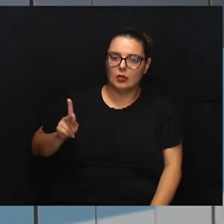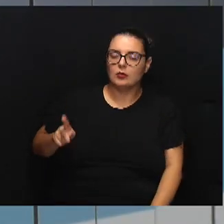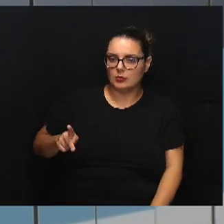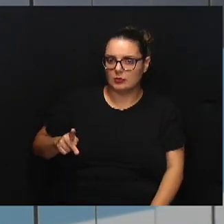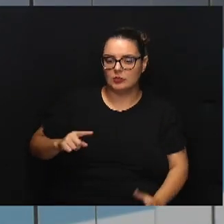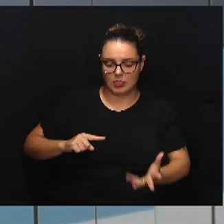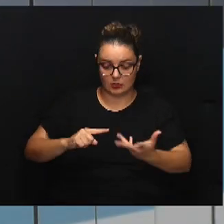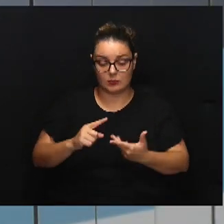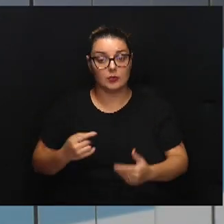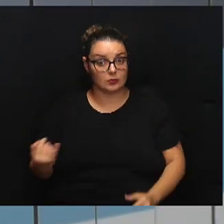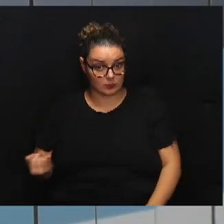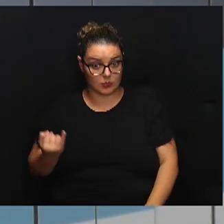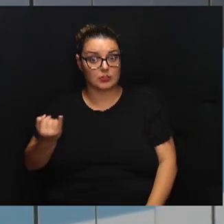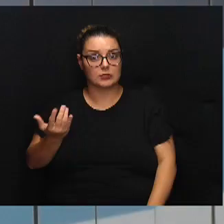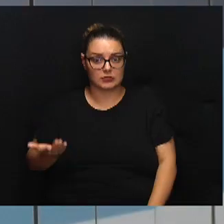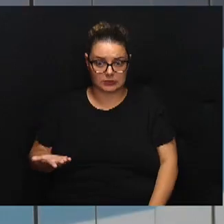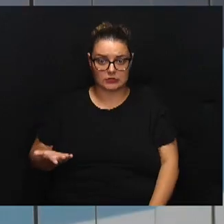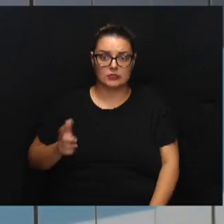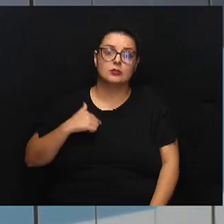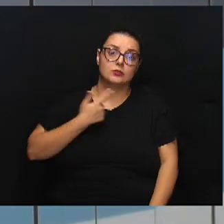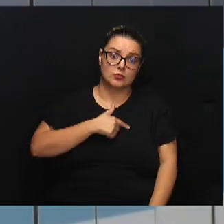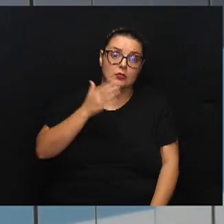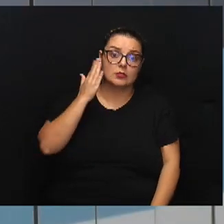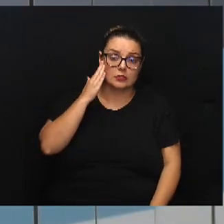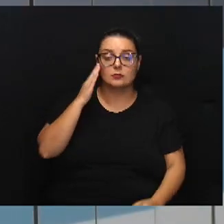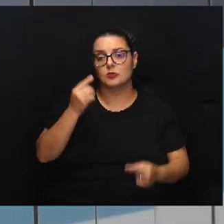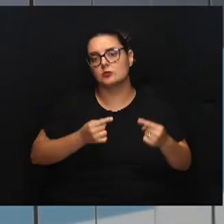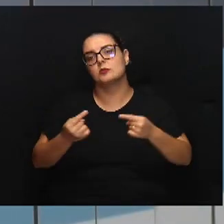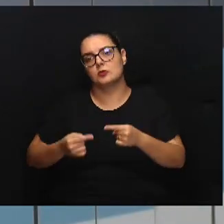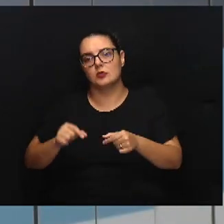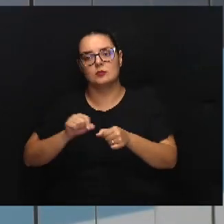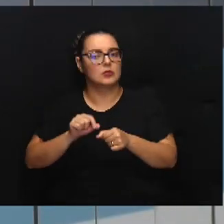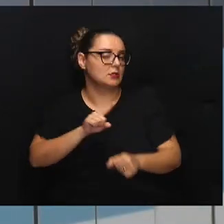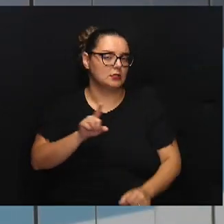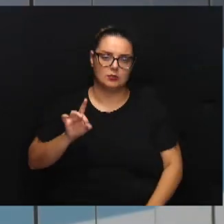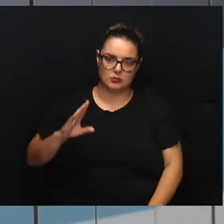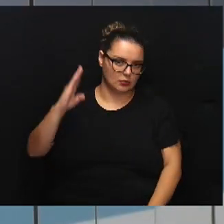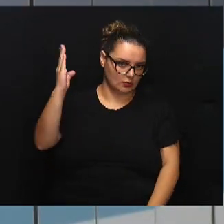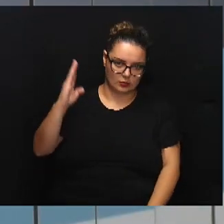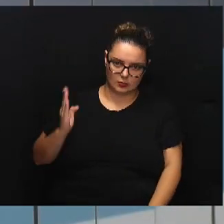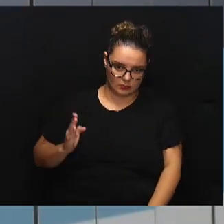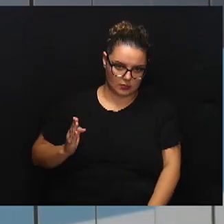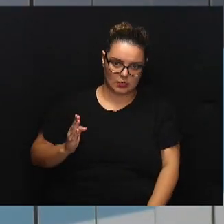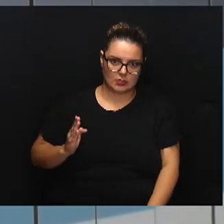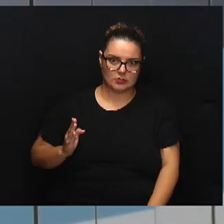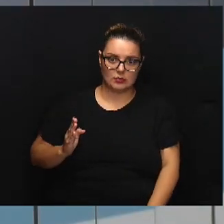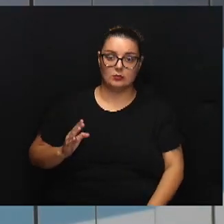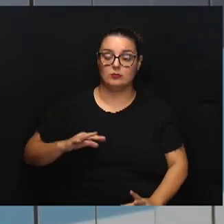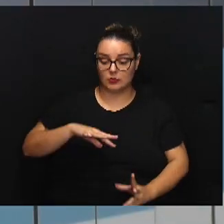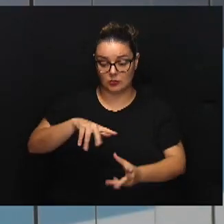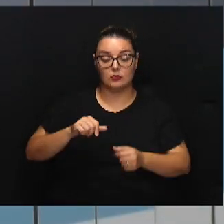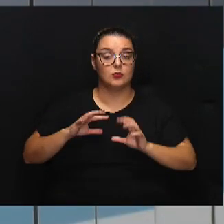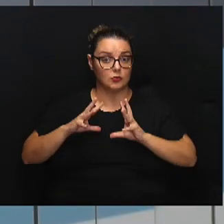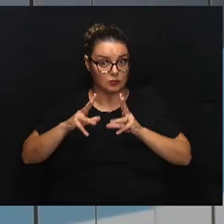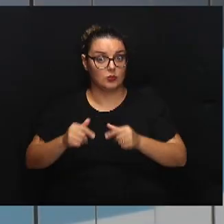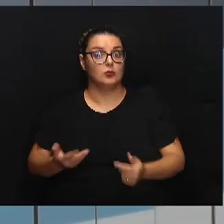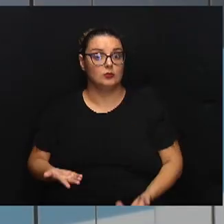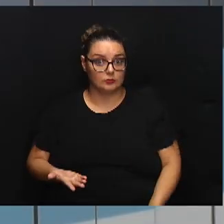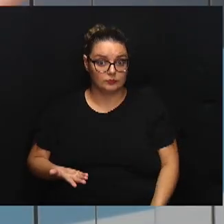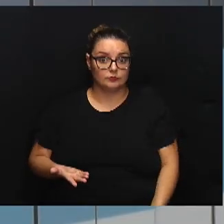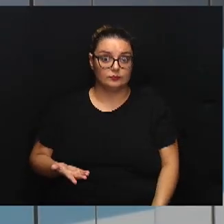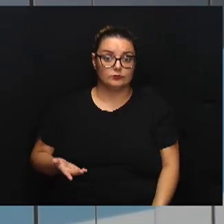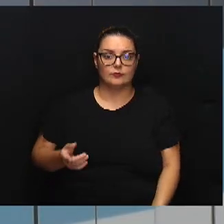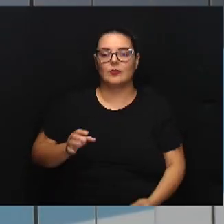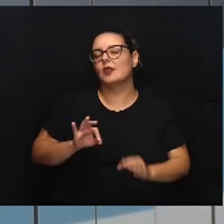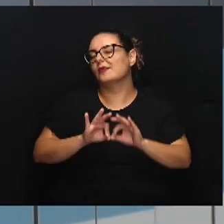aqui muito importantes, né? E a gente sabe que isso é uma discussão que está sendo feita não só no Brasil, mas no mundo todo. Então, e não é